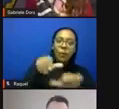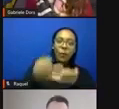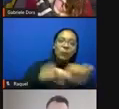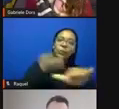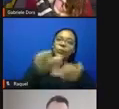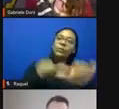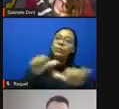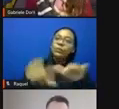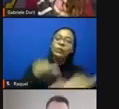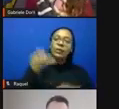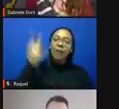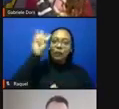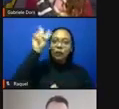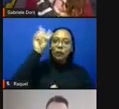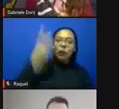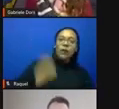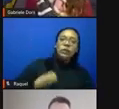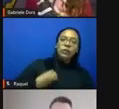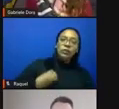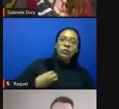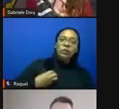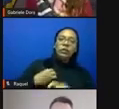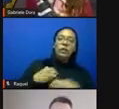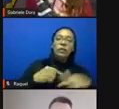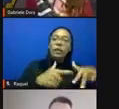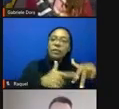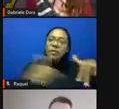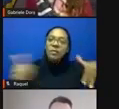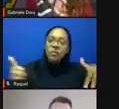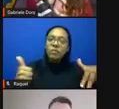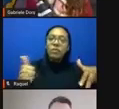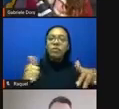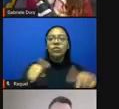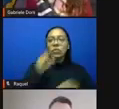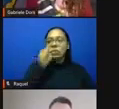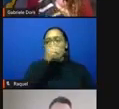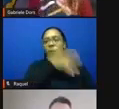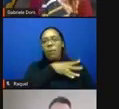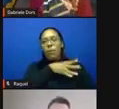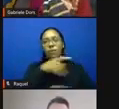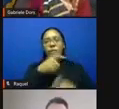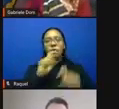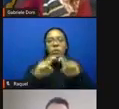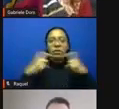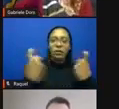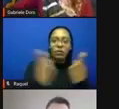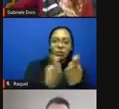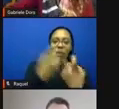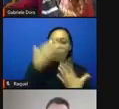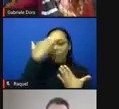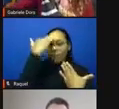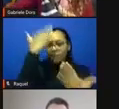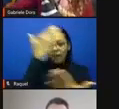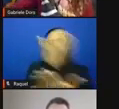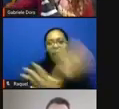história das vítimas de abuso sexual. Obrigada a todos. Um abraço.